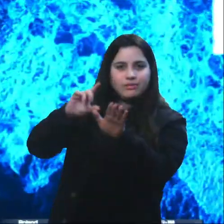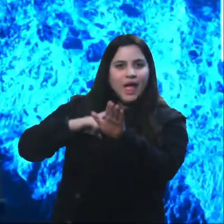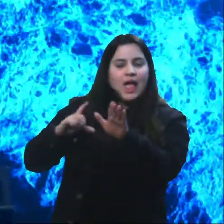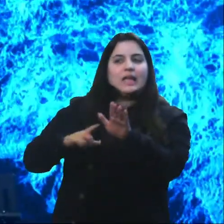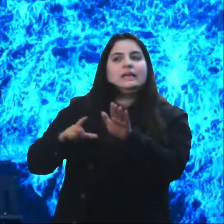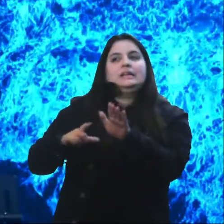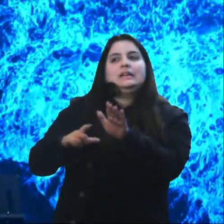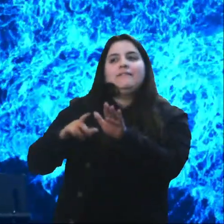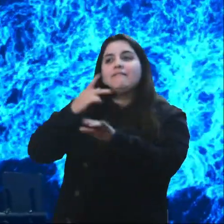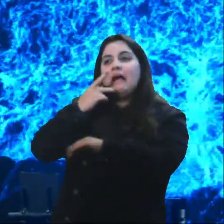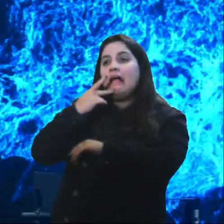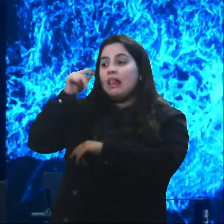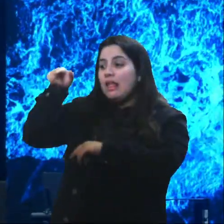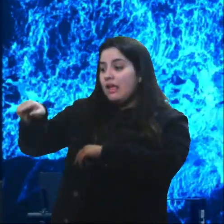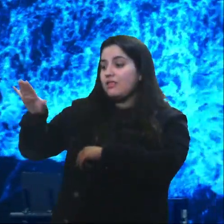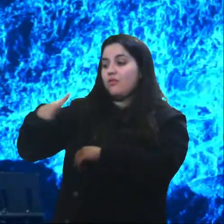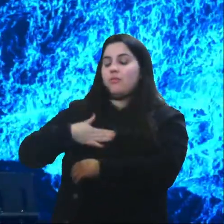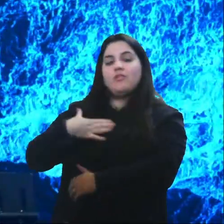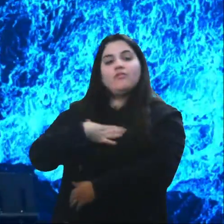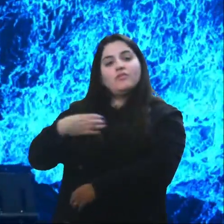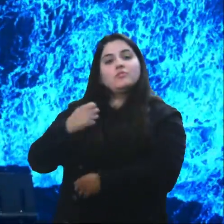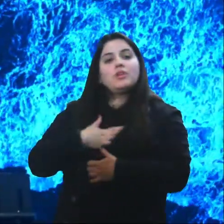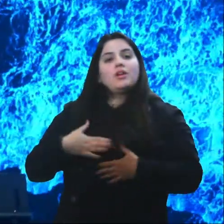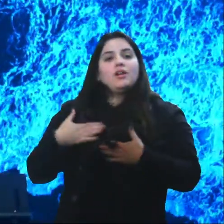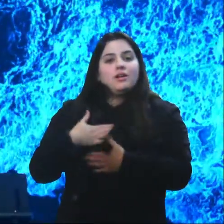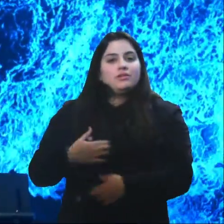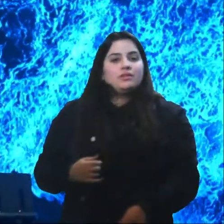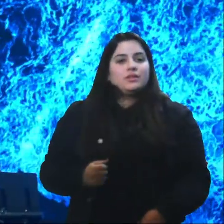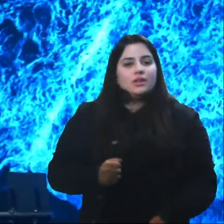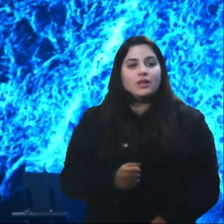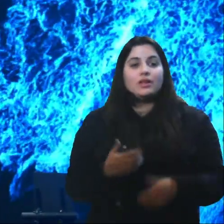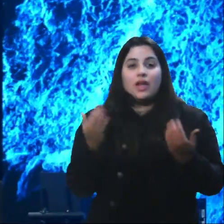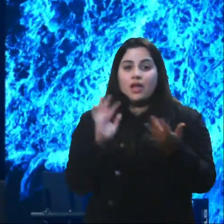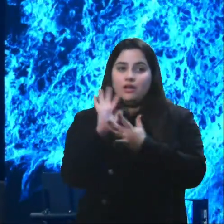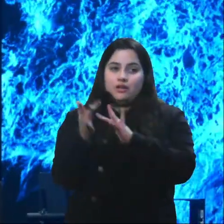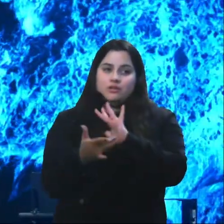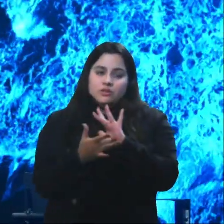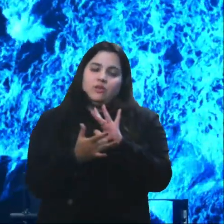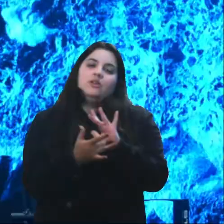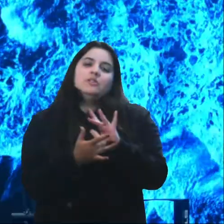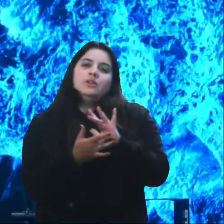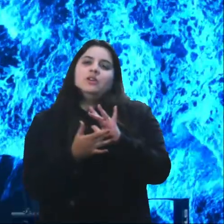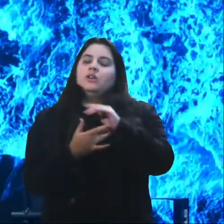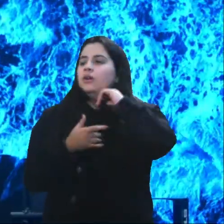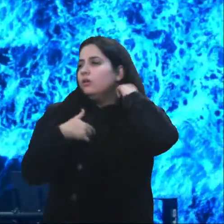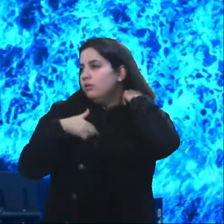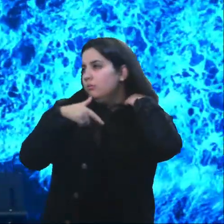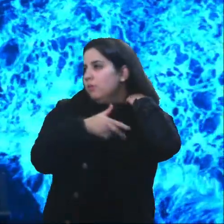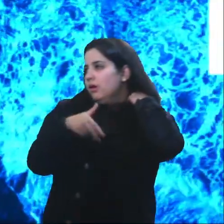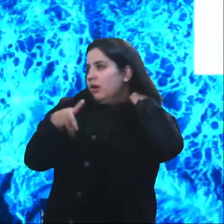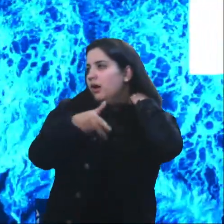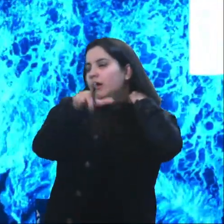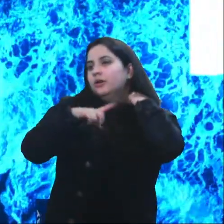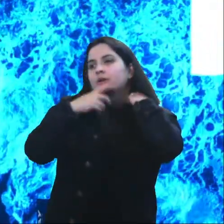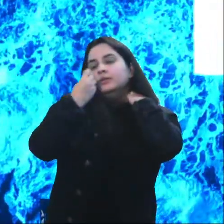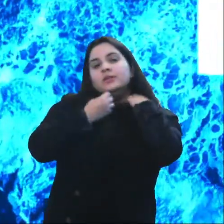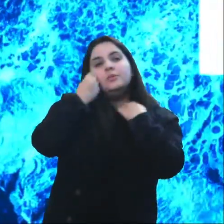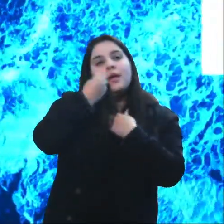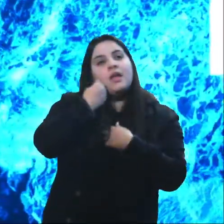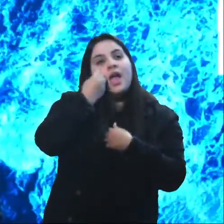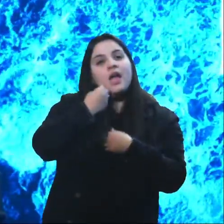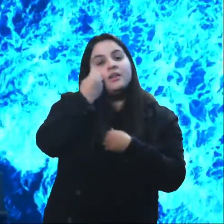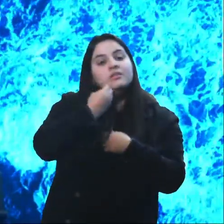deserto, e quando ele sai do deserto, ele começa a viver o Evangelho e pregar o Evangelho. Você começa a ver que onde